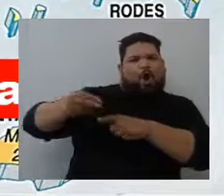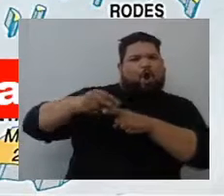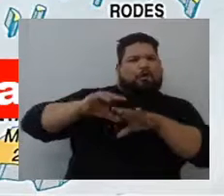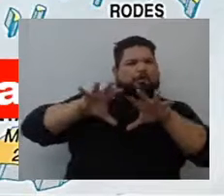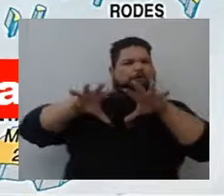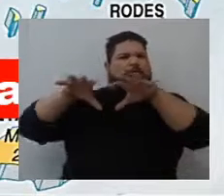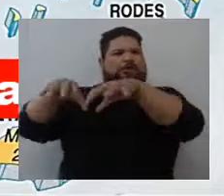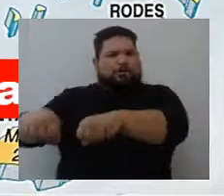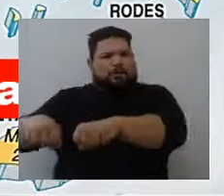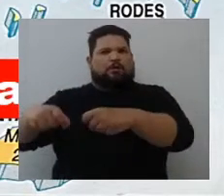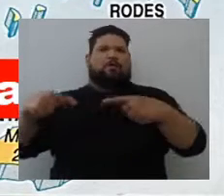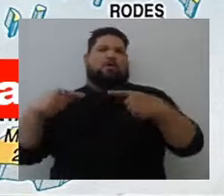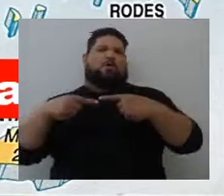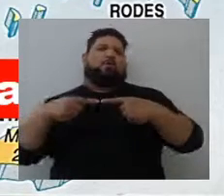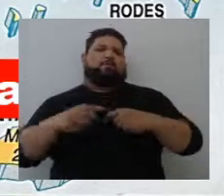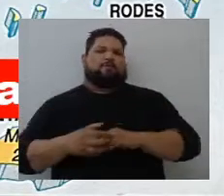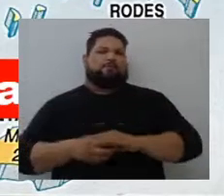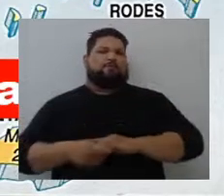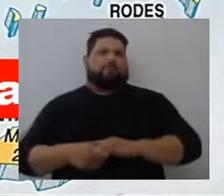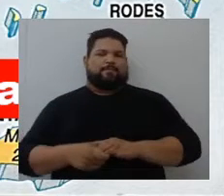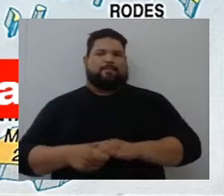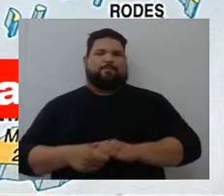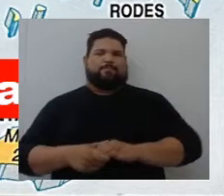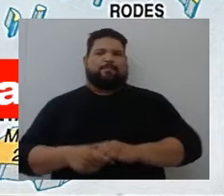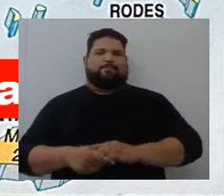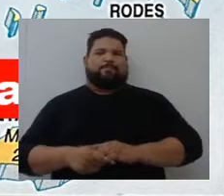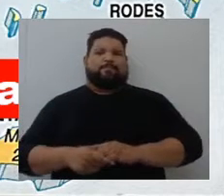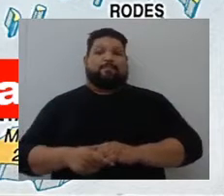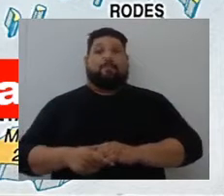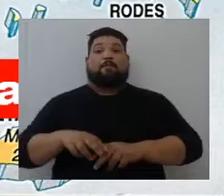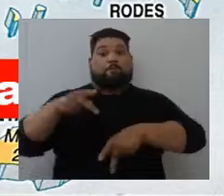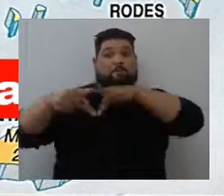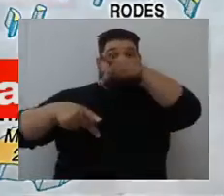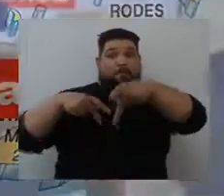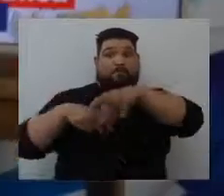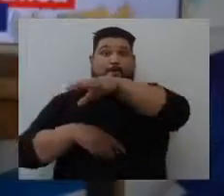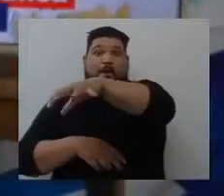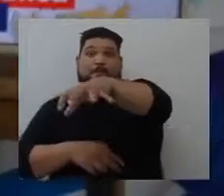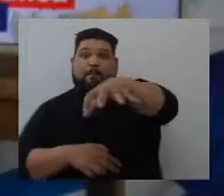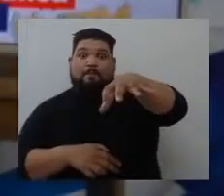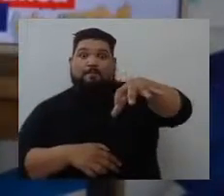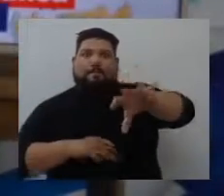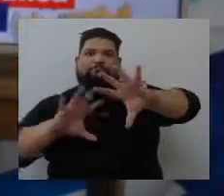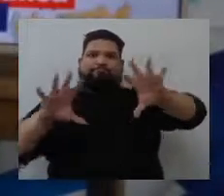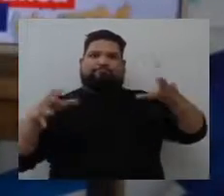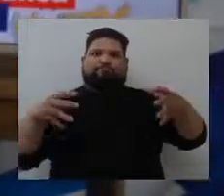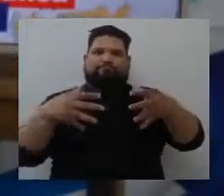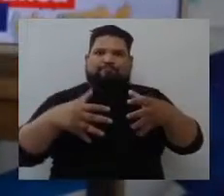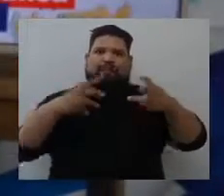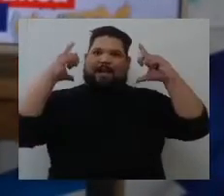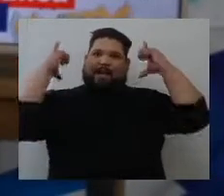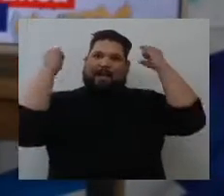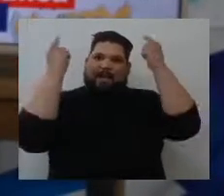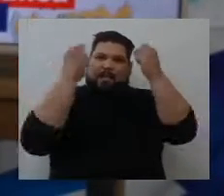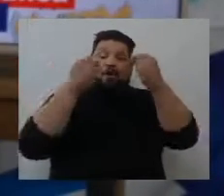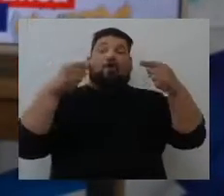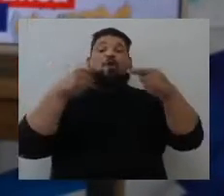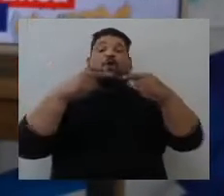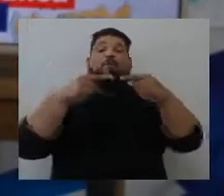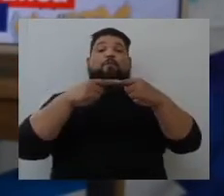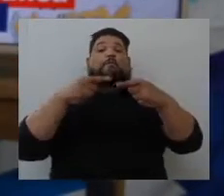dominação de outros povos. Os povos que vão formar a Grécia Antiga são principalmente 4,